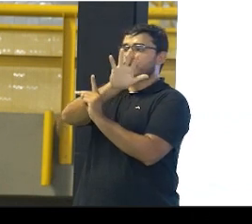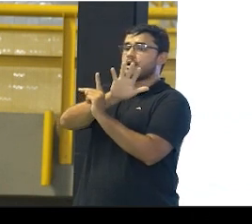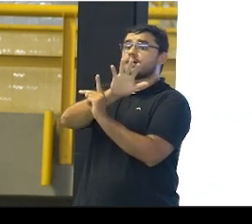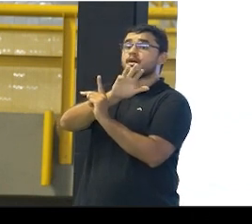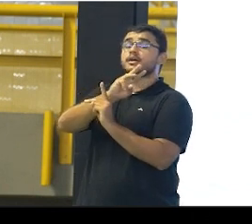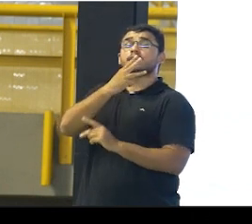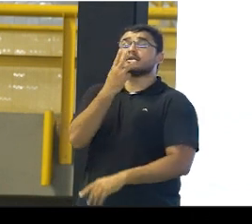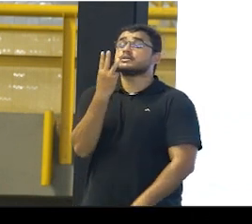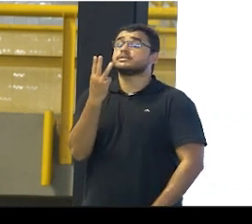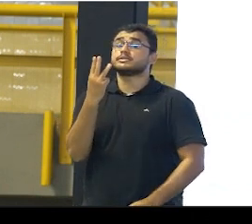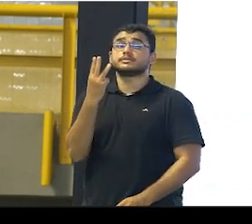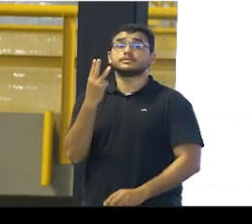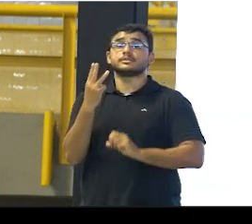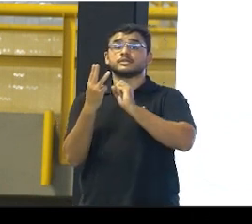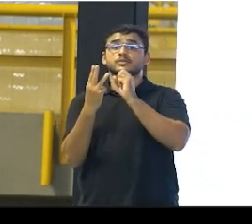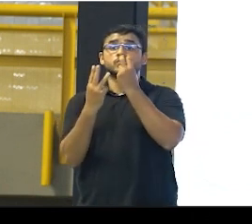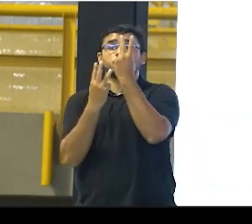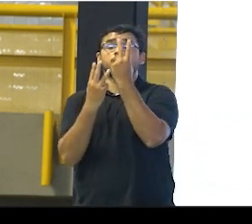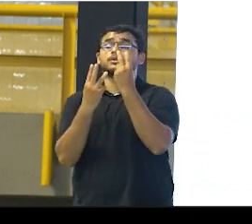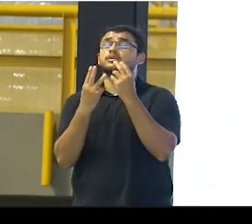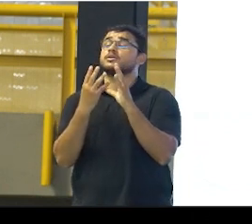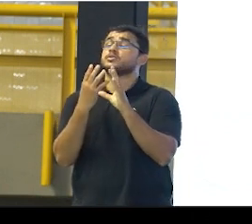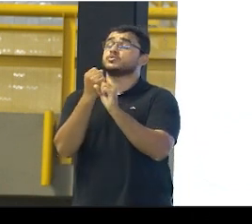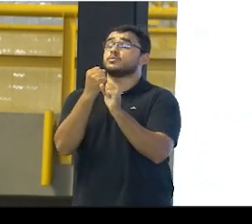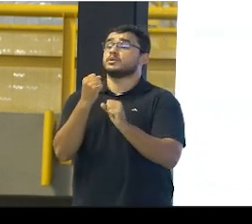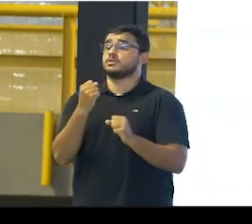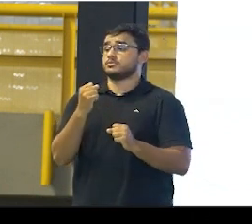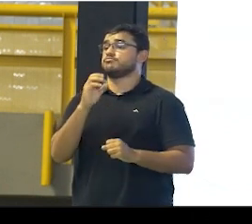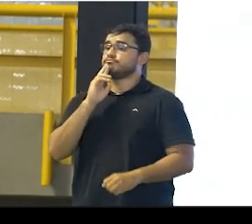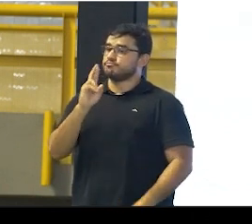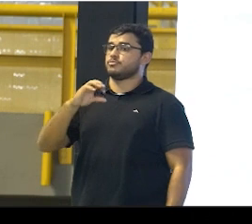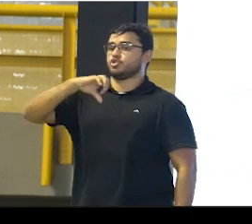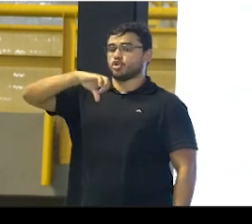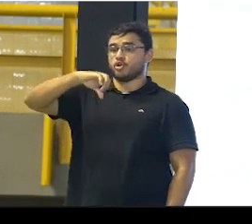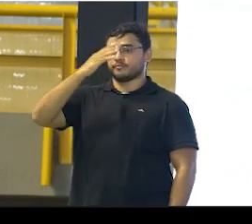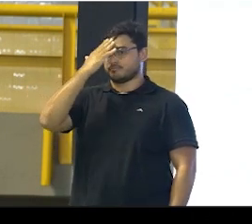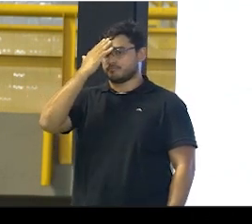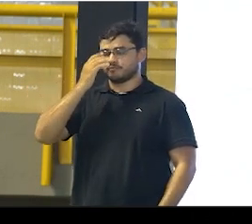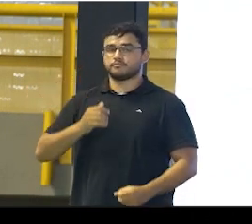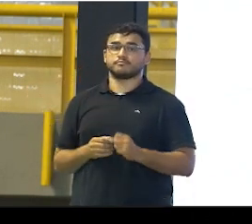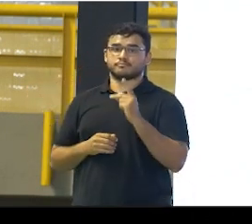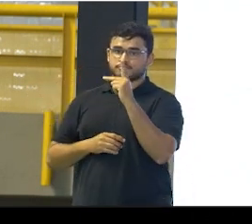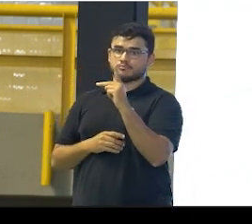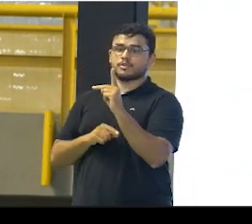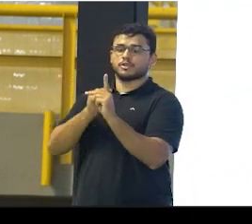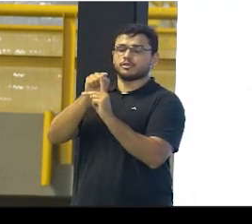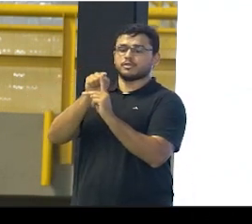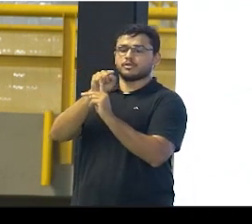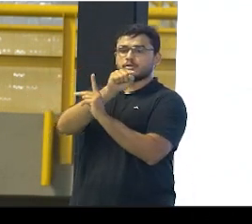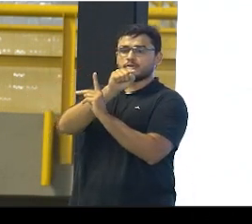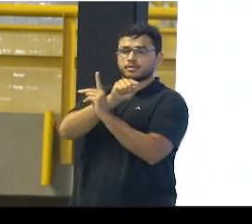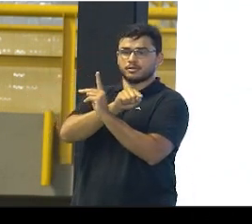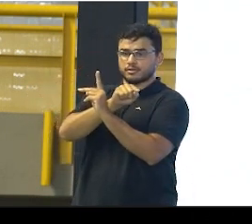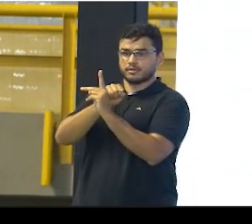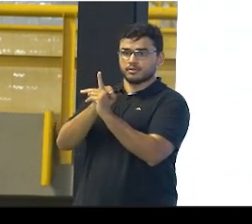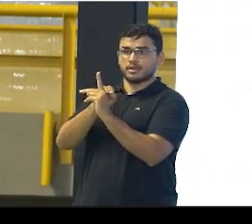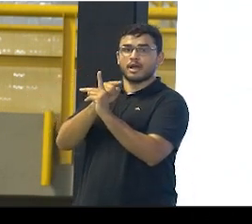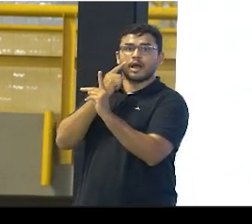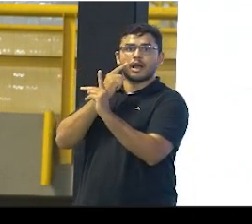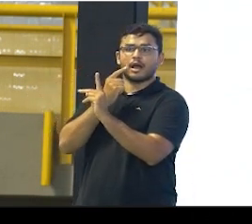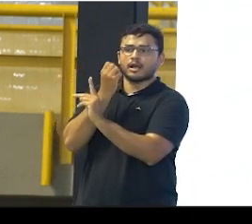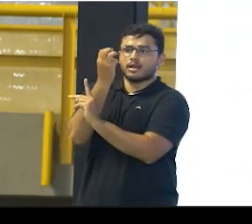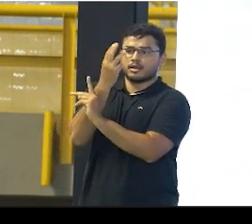gente? 9. Ele construiu um triângulo que esse outro